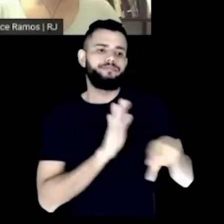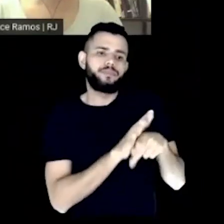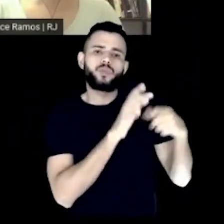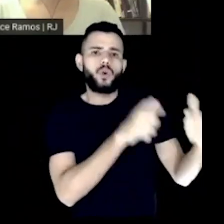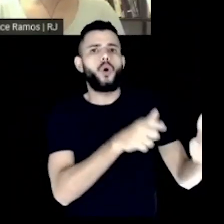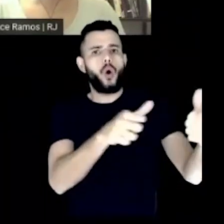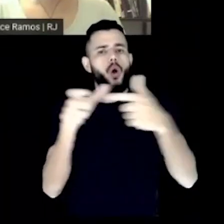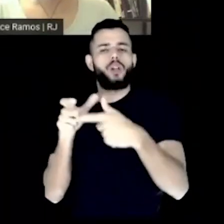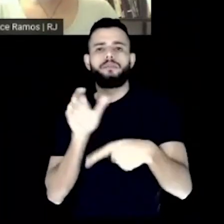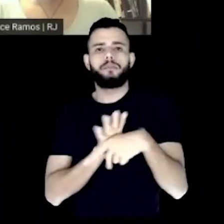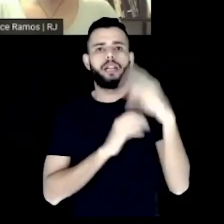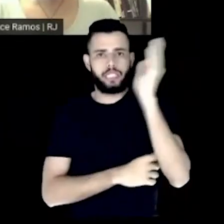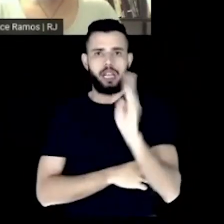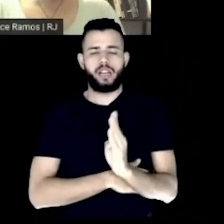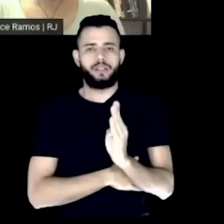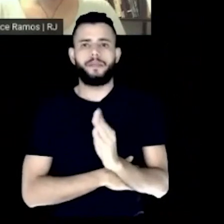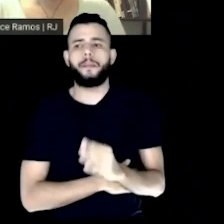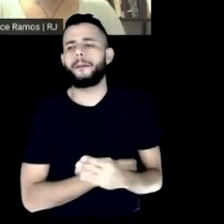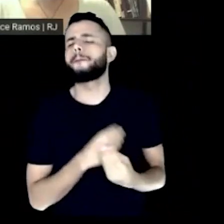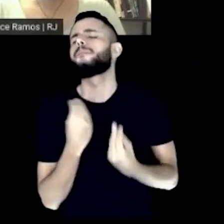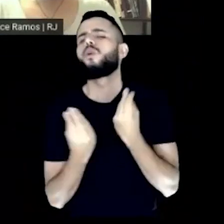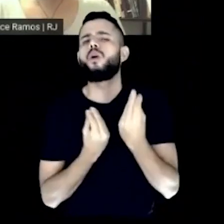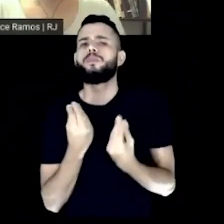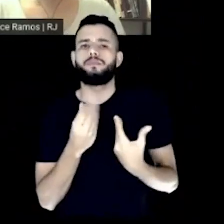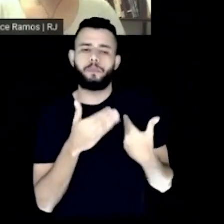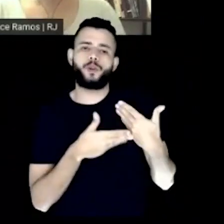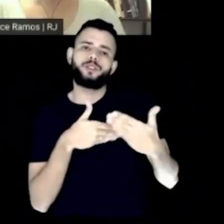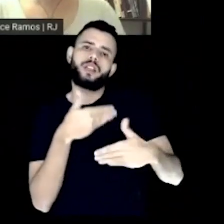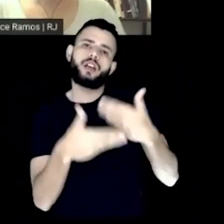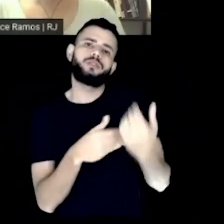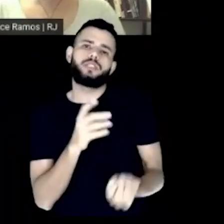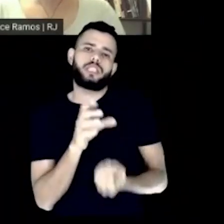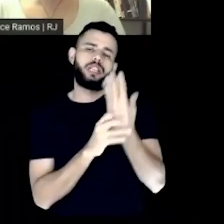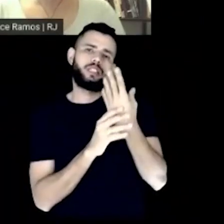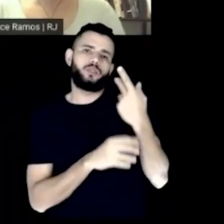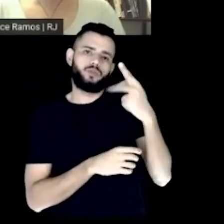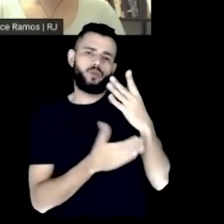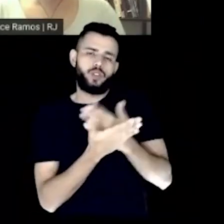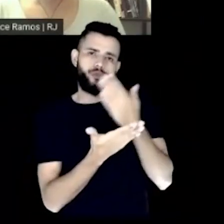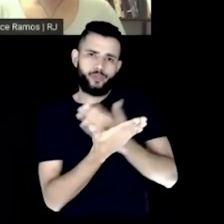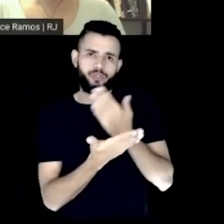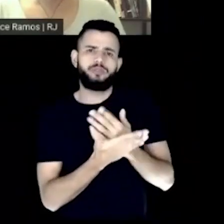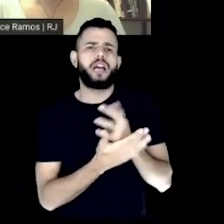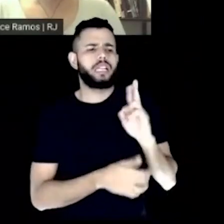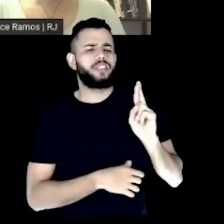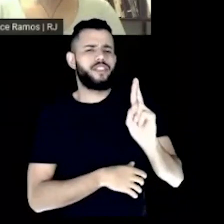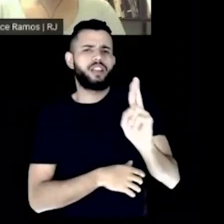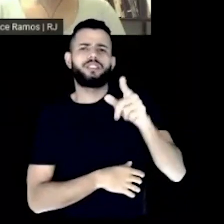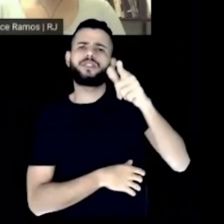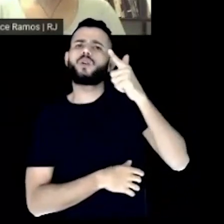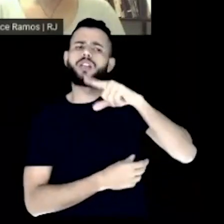referência muito local, muito nacional, muito brasileira. Como é que foi o processo de criação do frontispício, essas